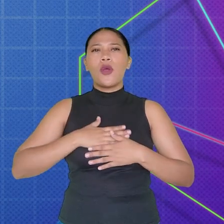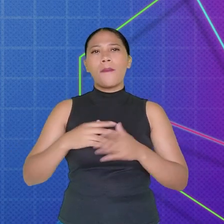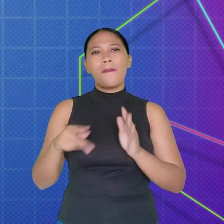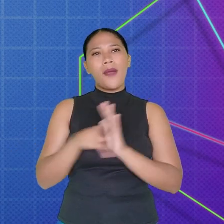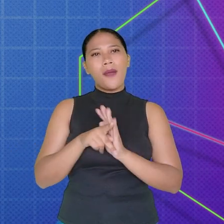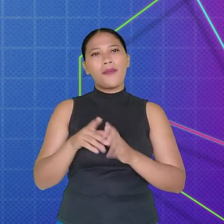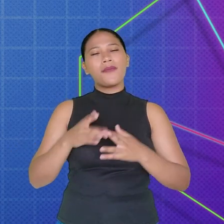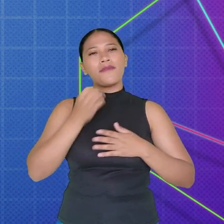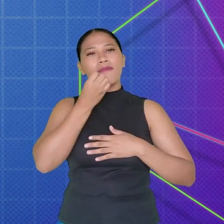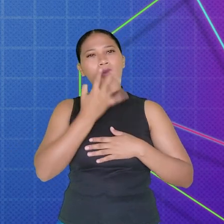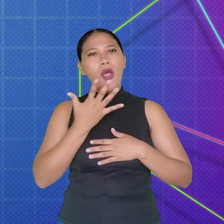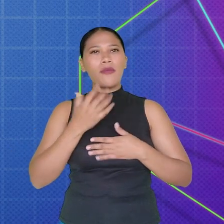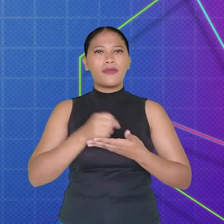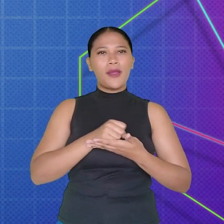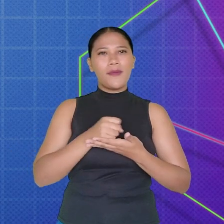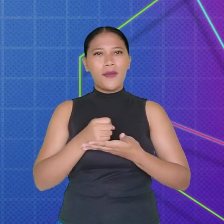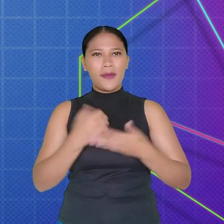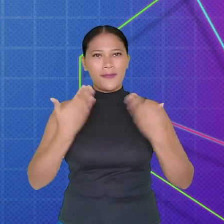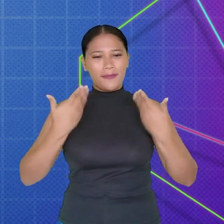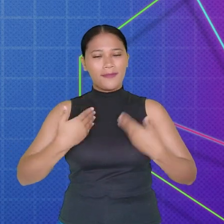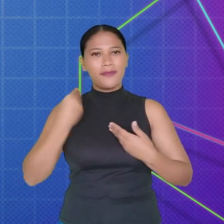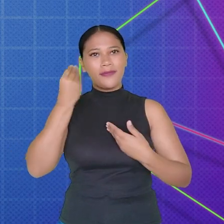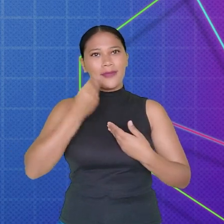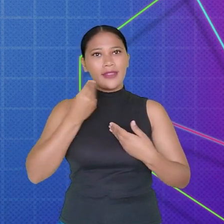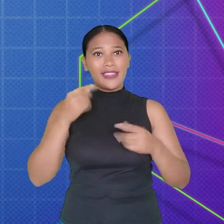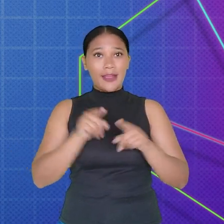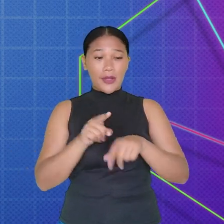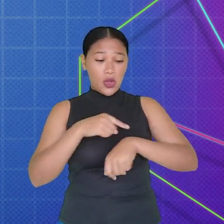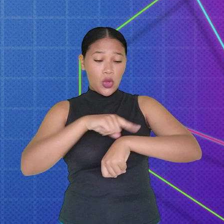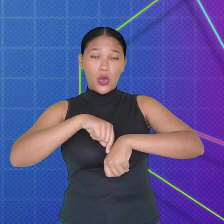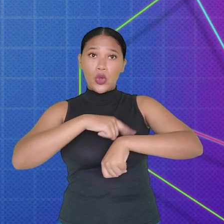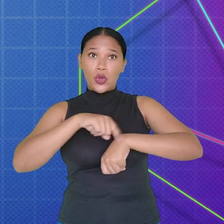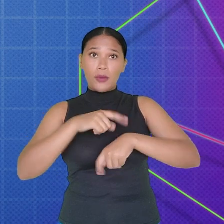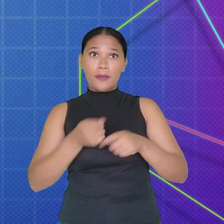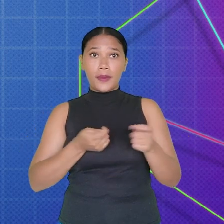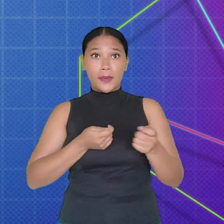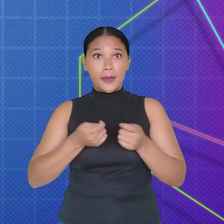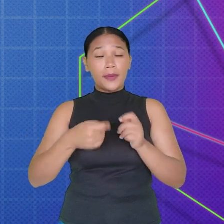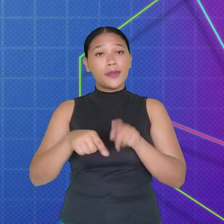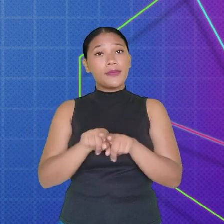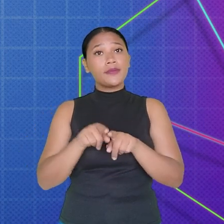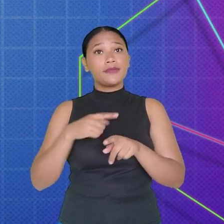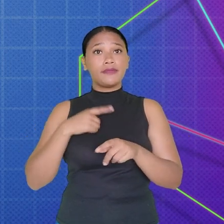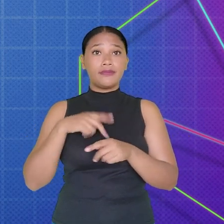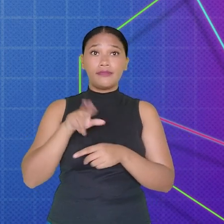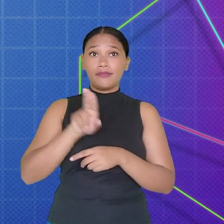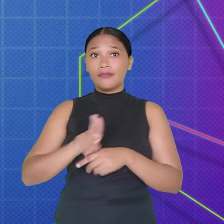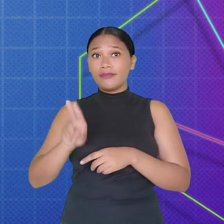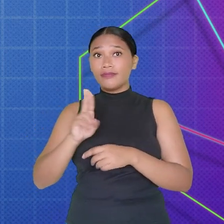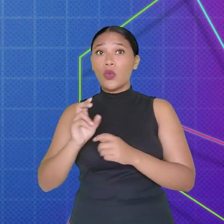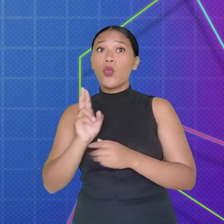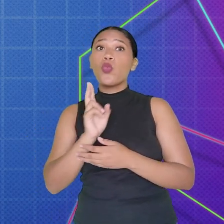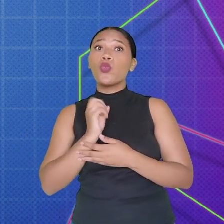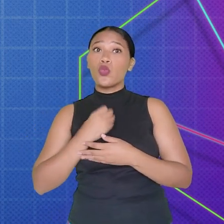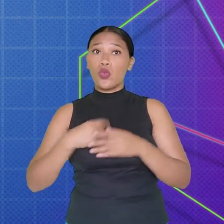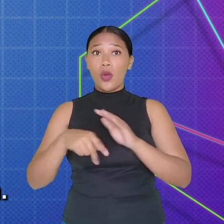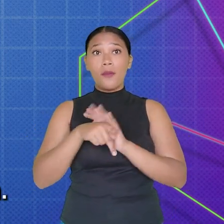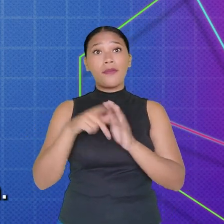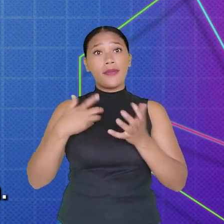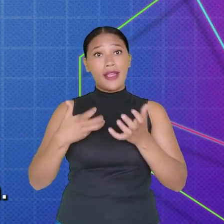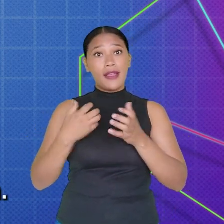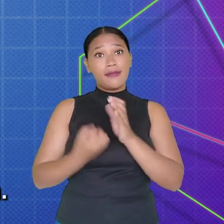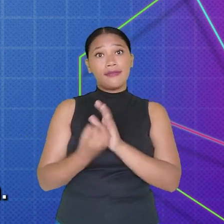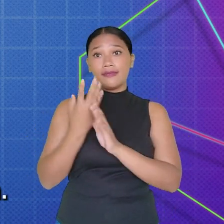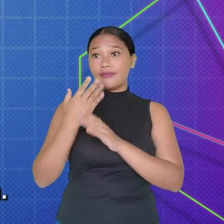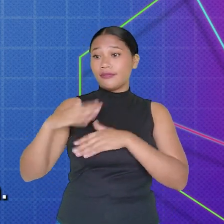jogador. Os eventos de cronômetro disponíveis no Construct são uma ferramenta muito útil para desenvolvedores que desejam